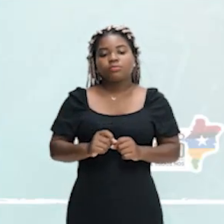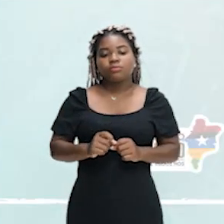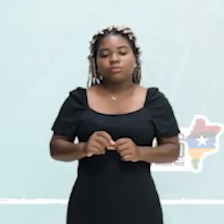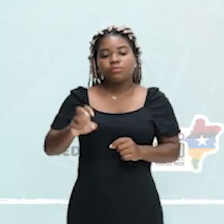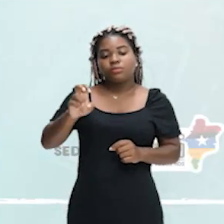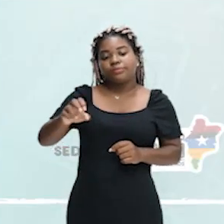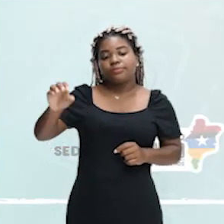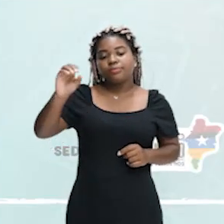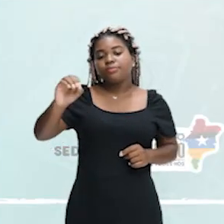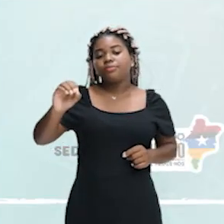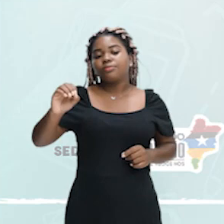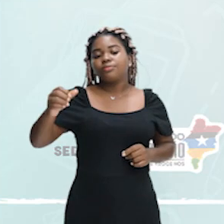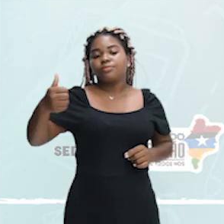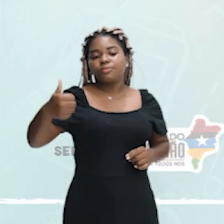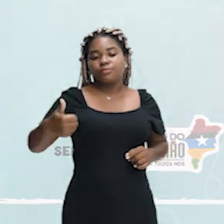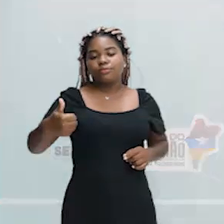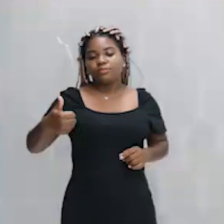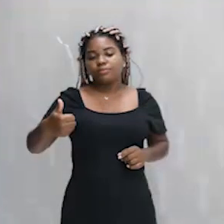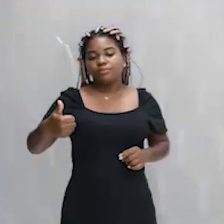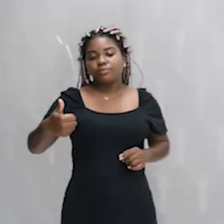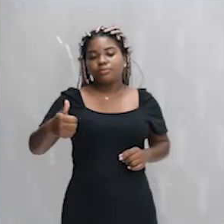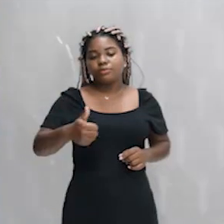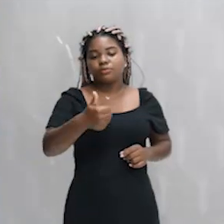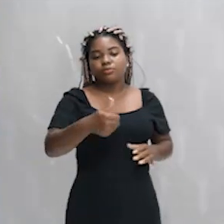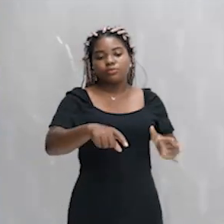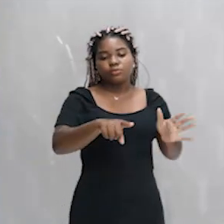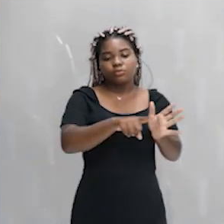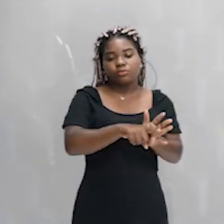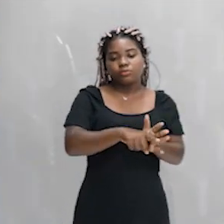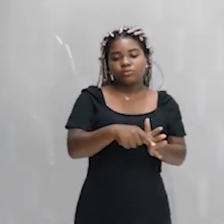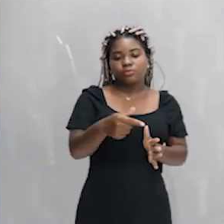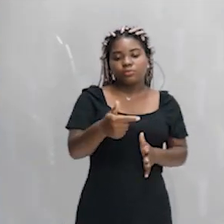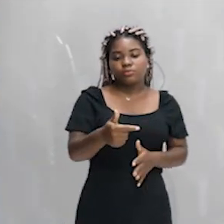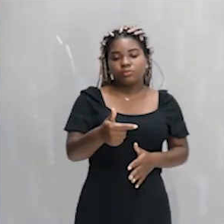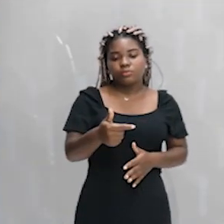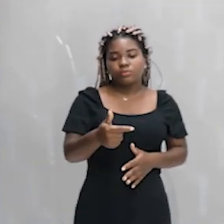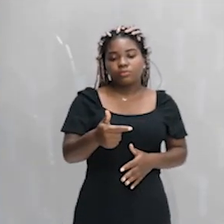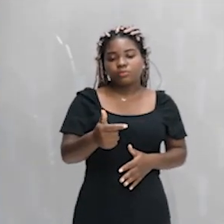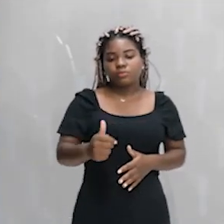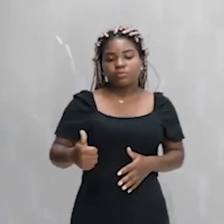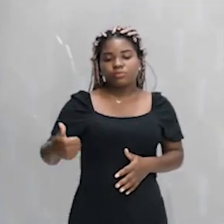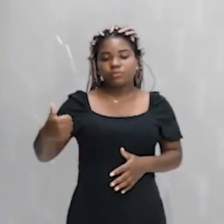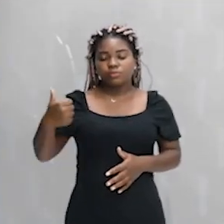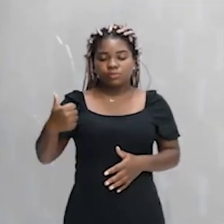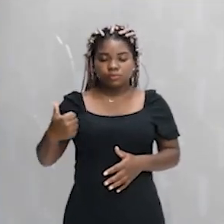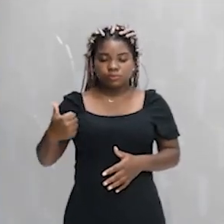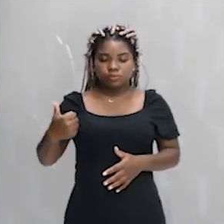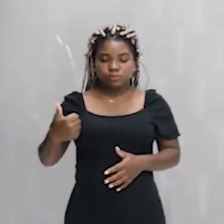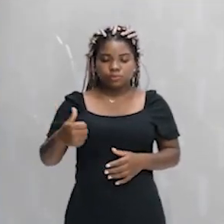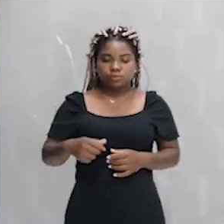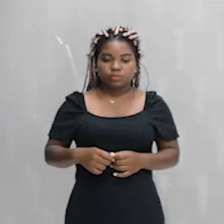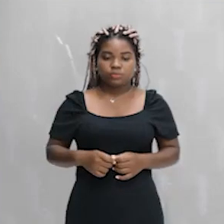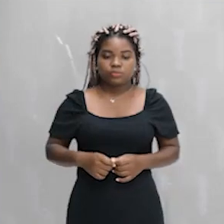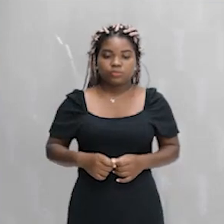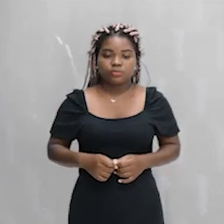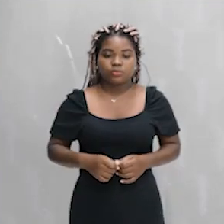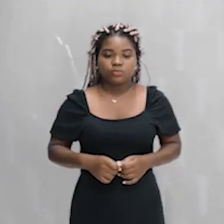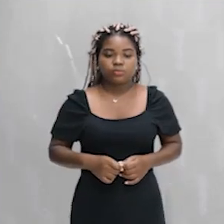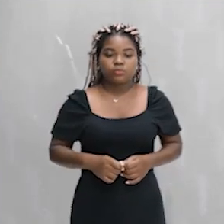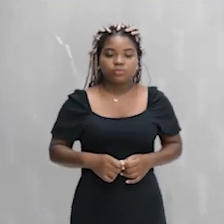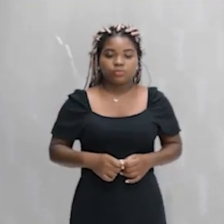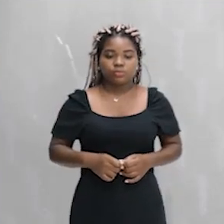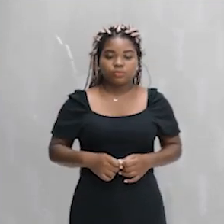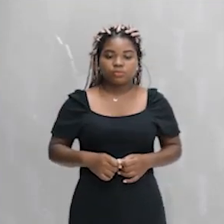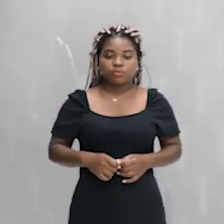todo número elevado a 0 dá 1. Substituo. E aí, eu tenho a continha 1 menos 2. Sinais diferentes. Subtrai,